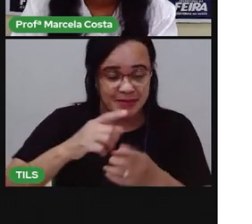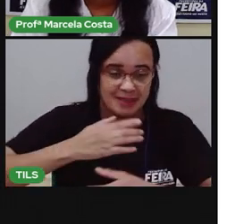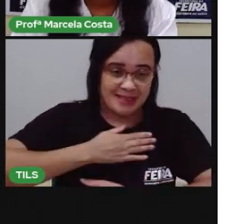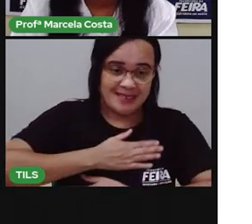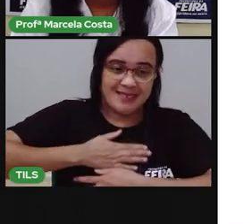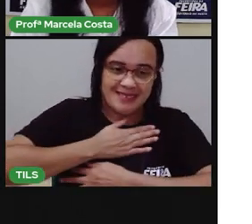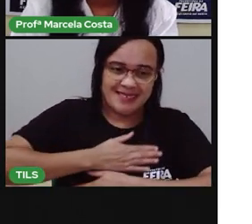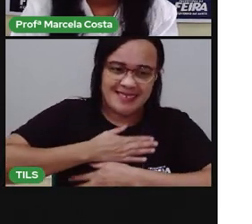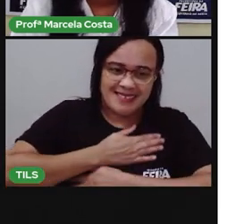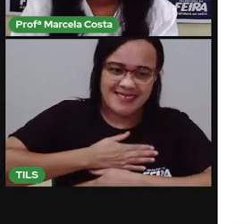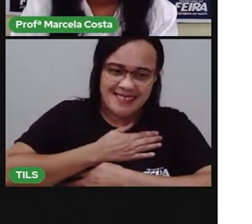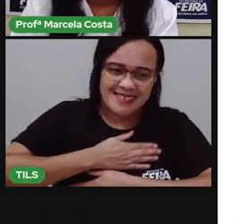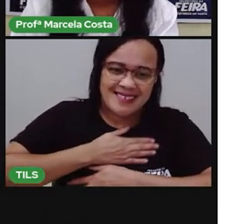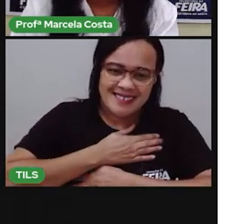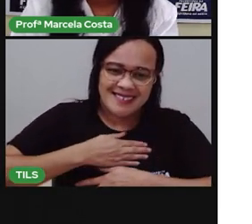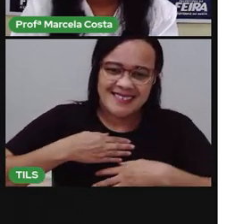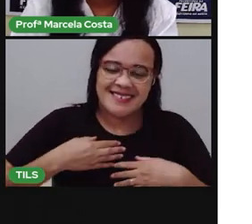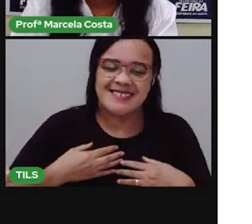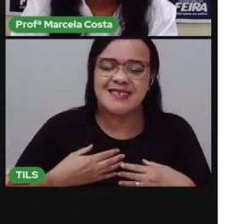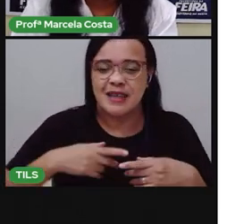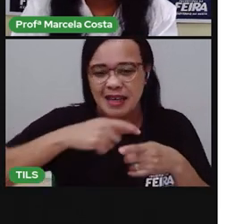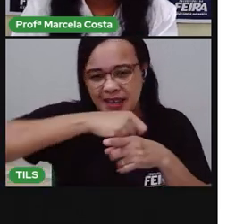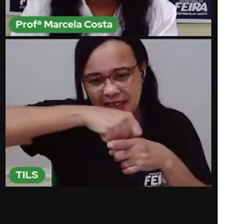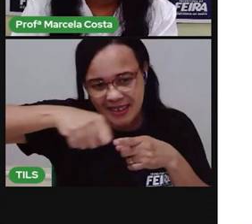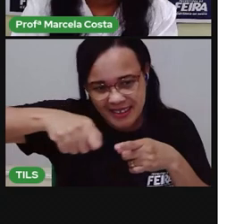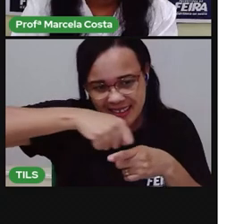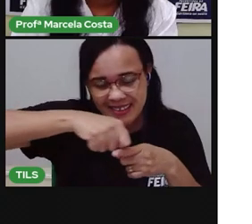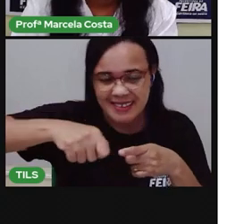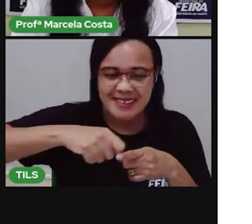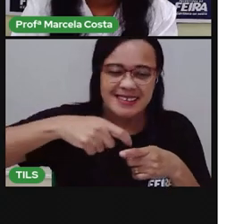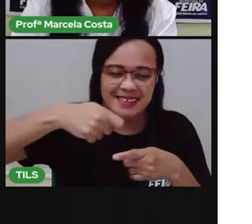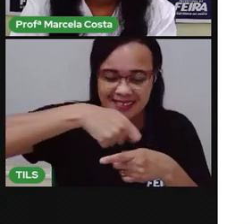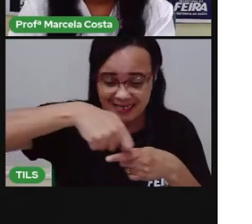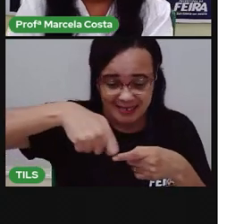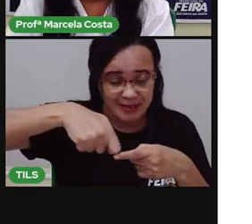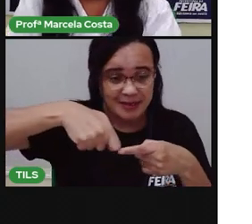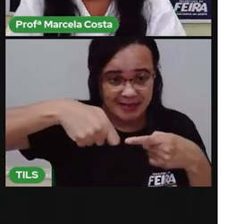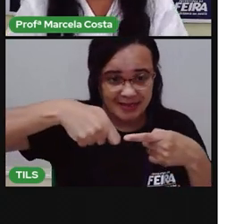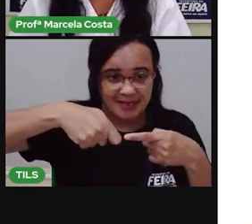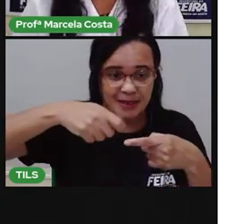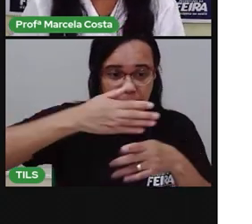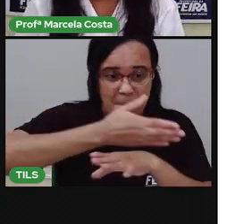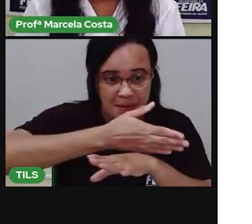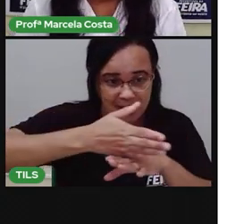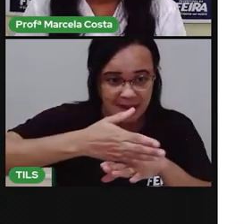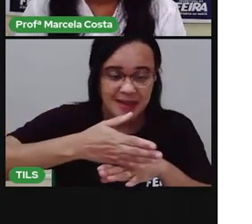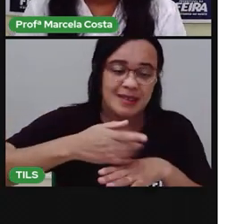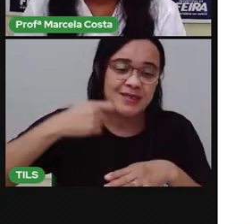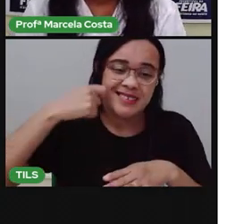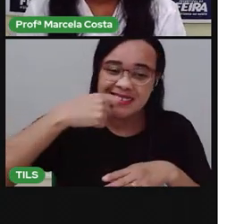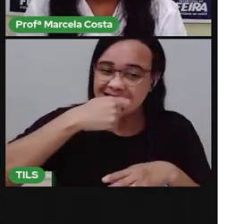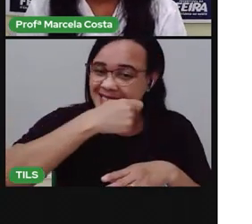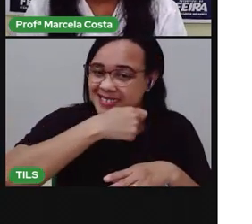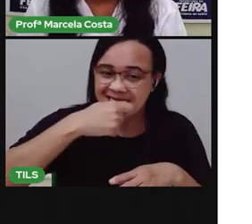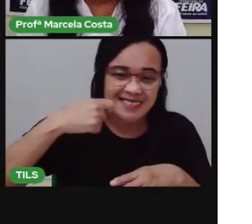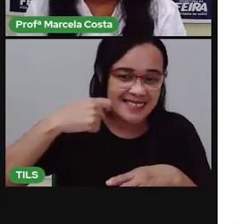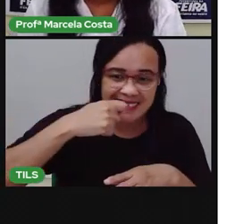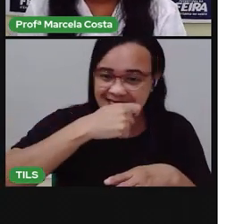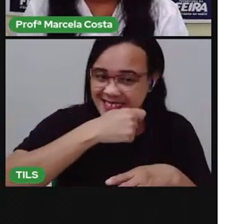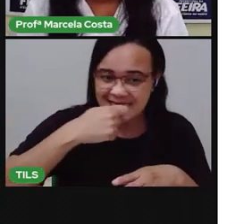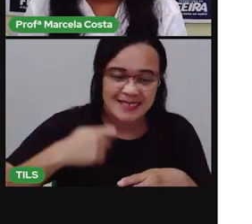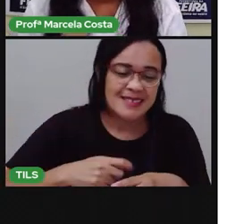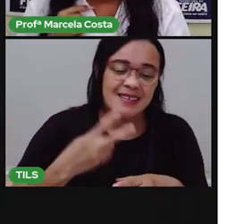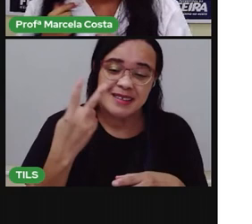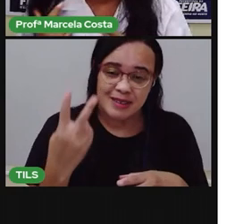sabonete e creme dental. Ó, fio dental, creme